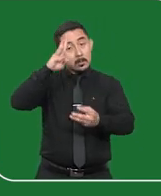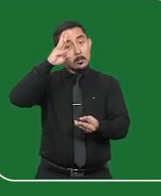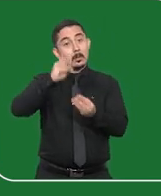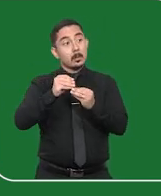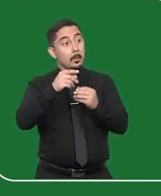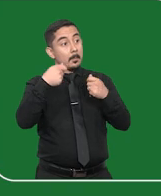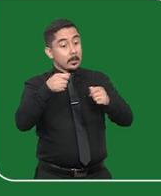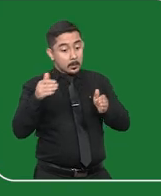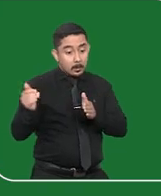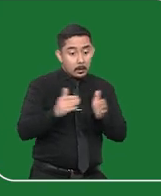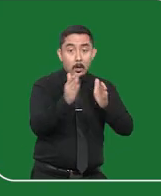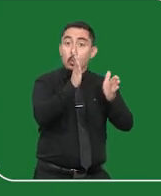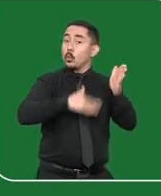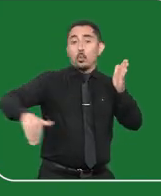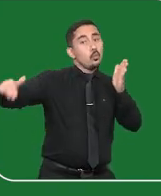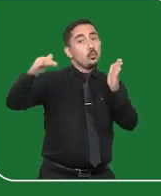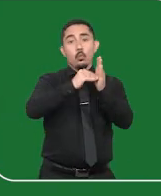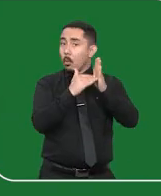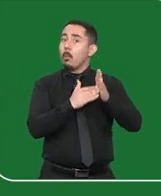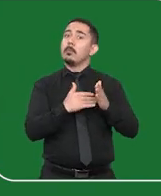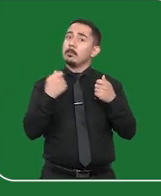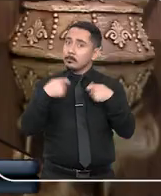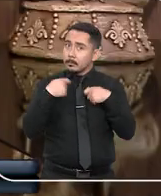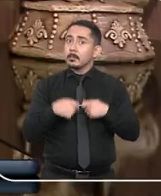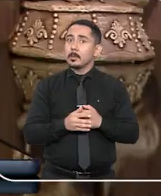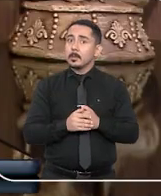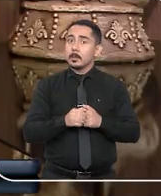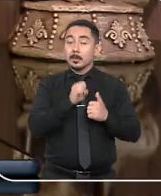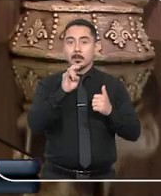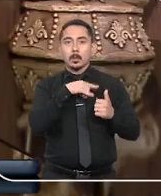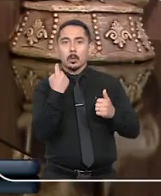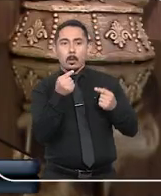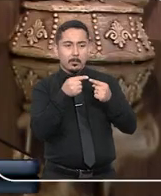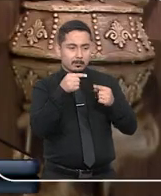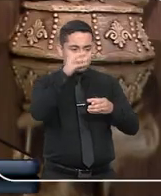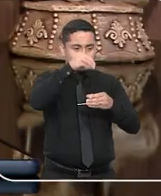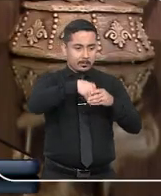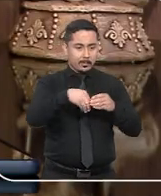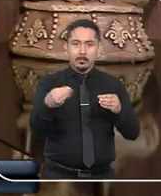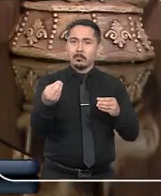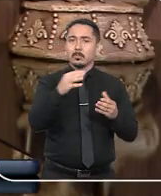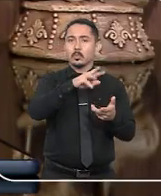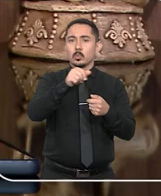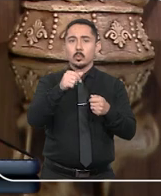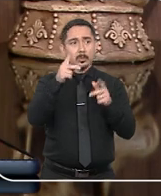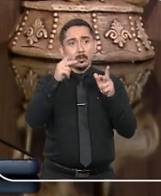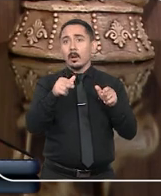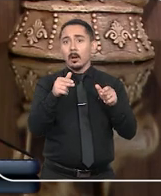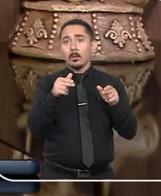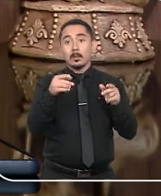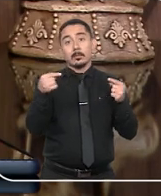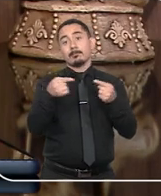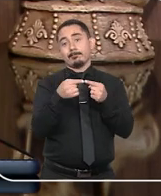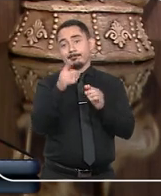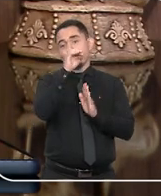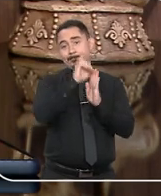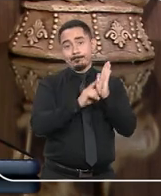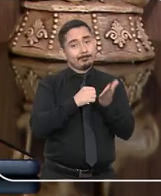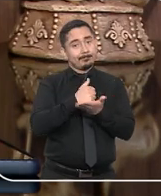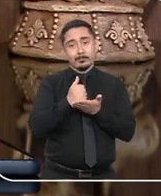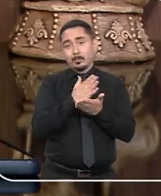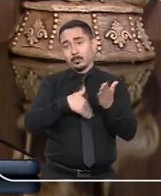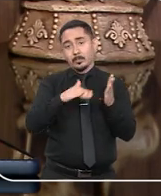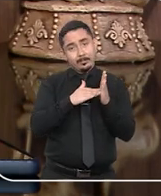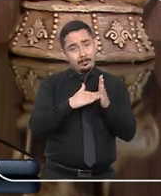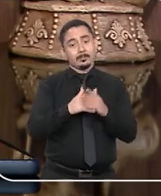que nós temos que ter acessibilidade para todos? Se todos nós vivemos nesse mundo, é um direito fundamental de ter